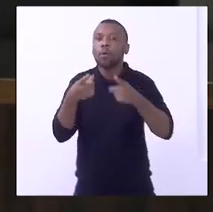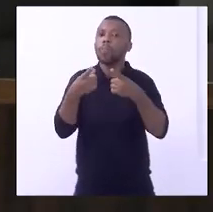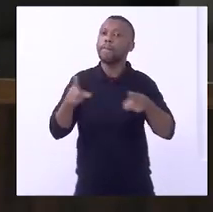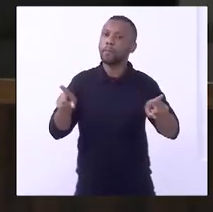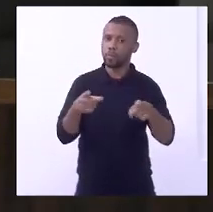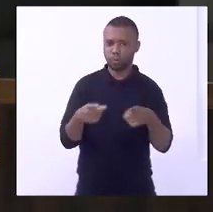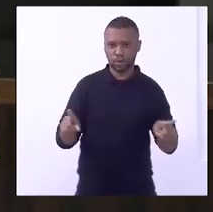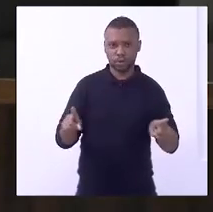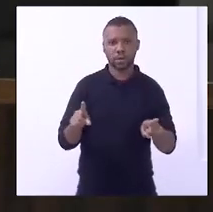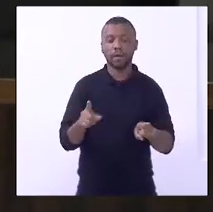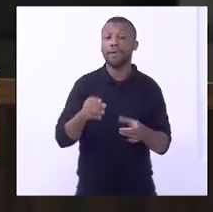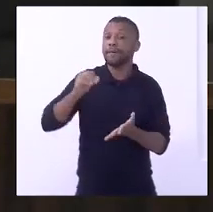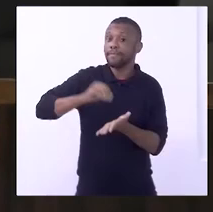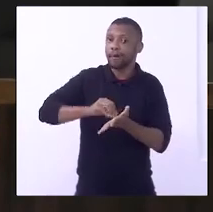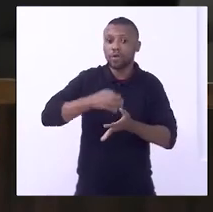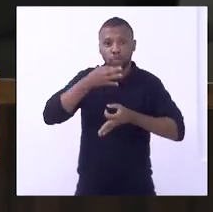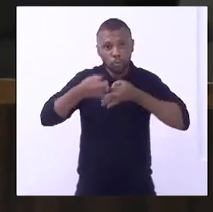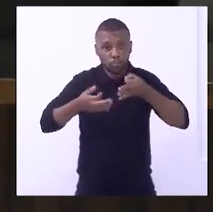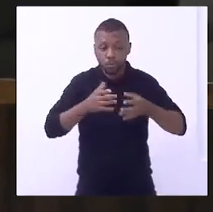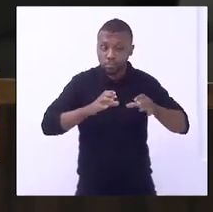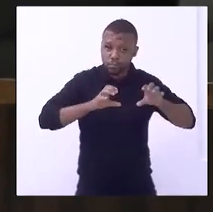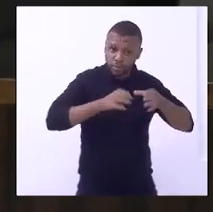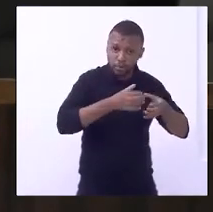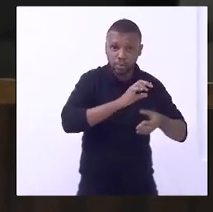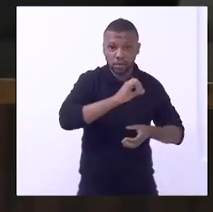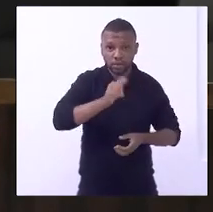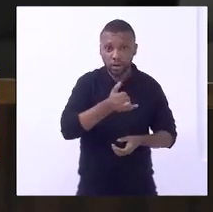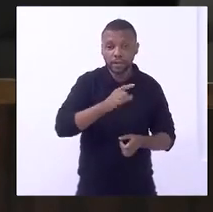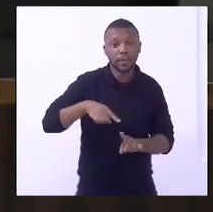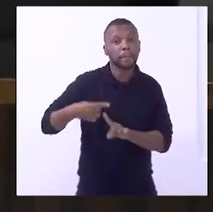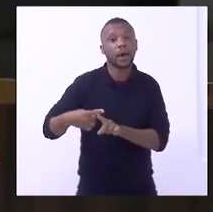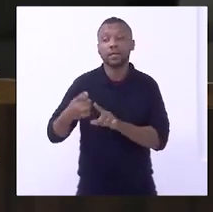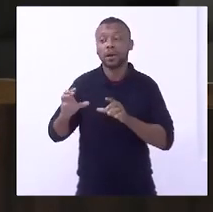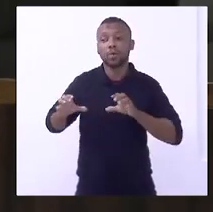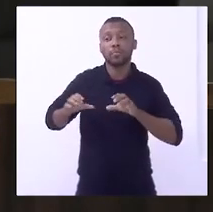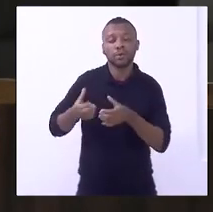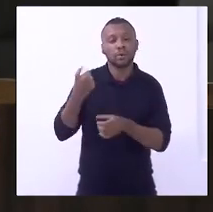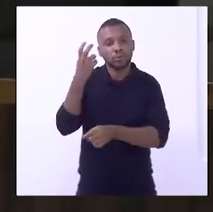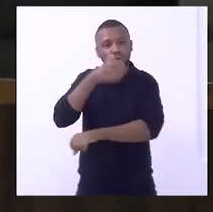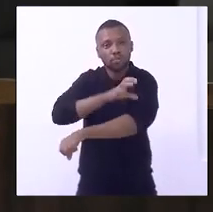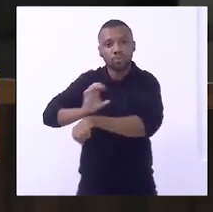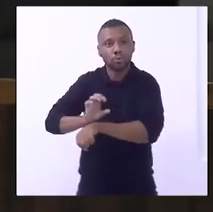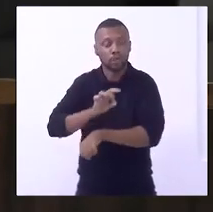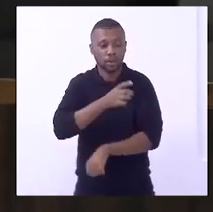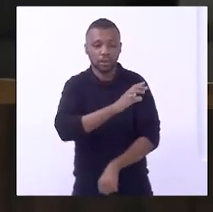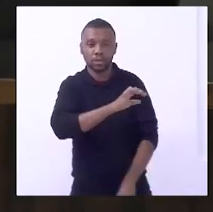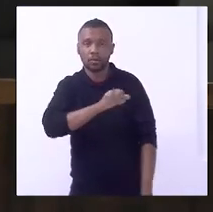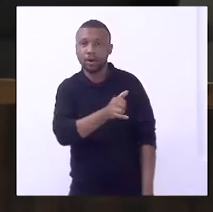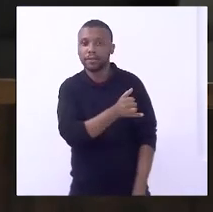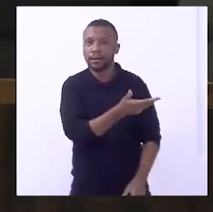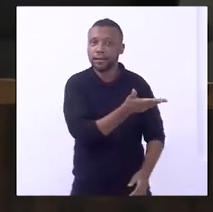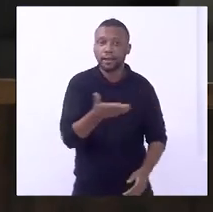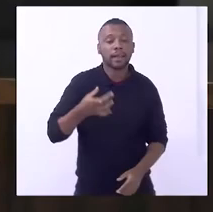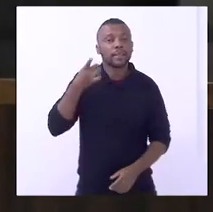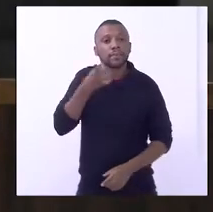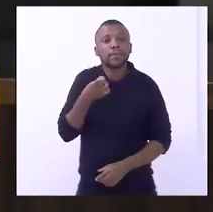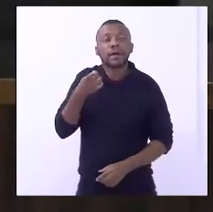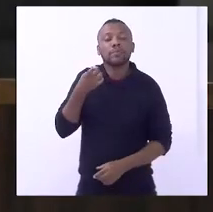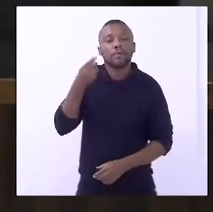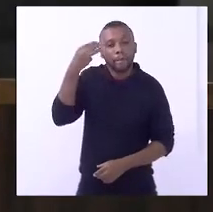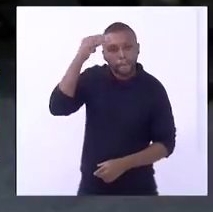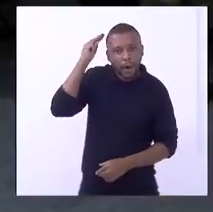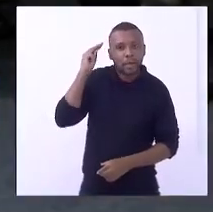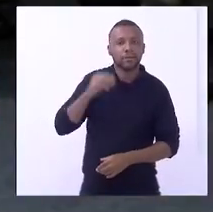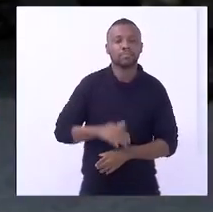comissões de Constituição e Justiça e da Comissão de Cultura. Pela CCJ, deputado Márcio Pacheco. Deputado Eliomar. Parecer